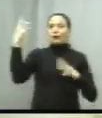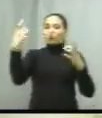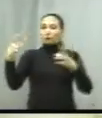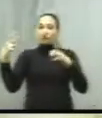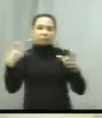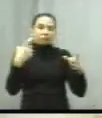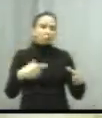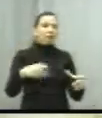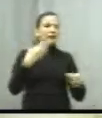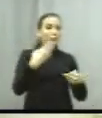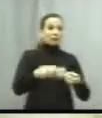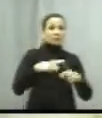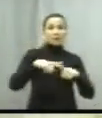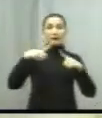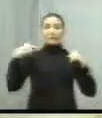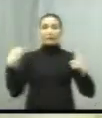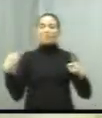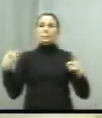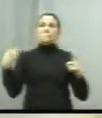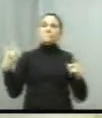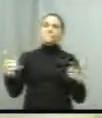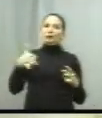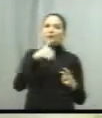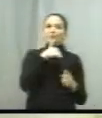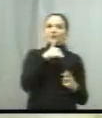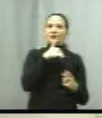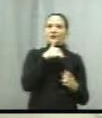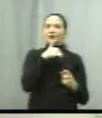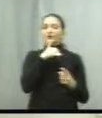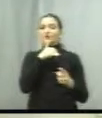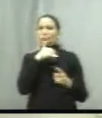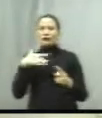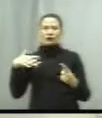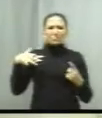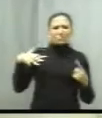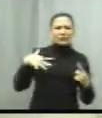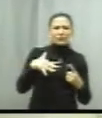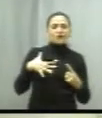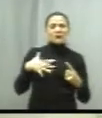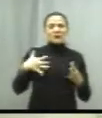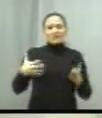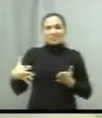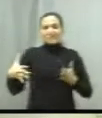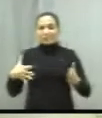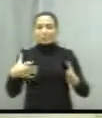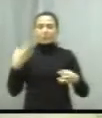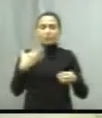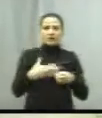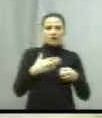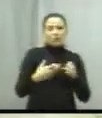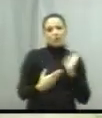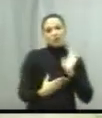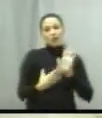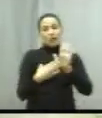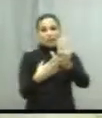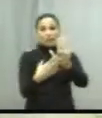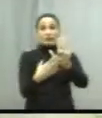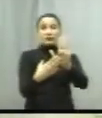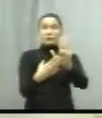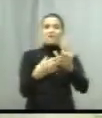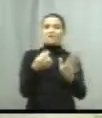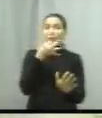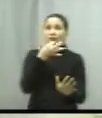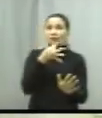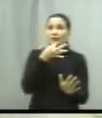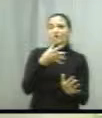cidade, mais uma vez, infelizmente, cedeu à pressão do segmento da cidade e apresenta, na minha opinião,